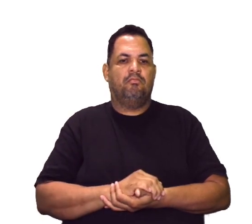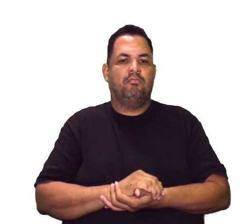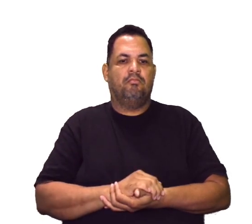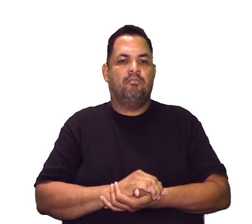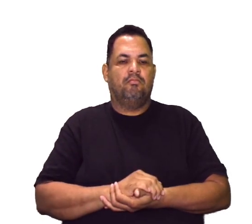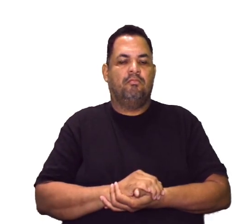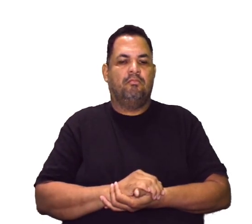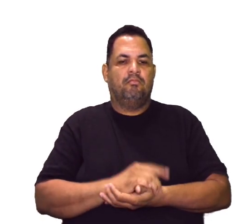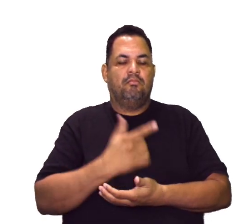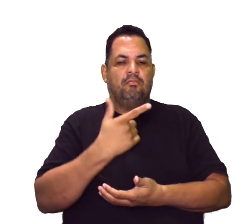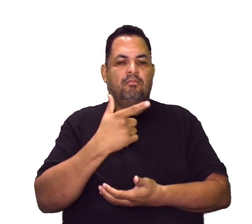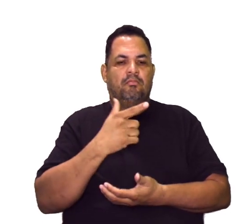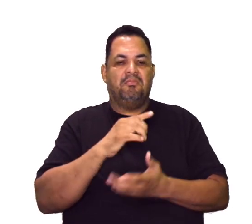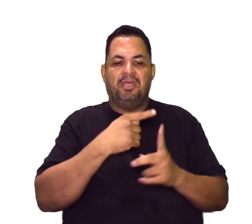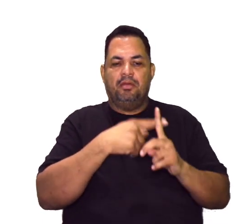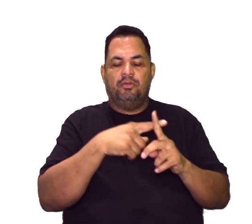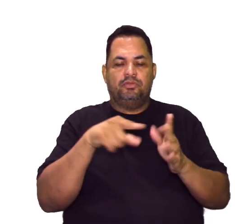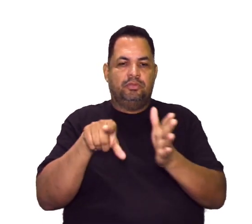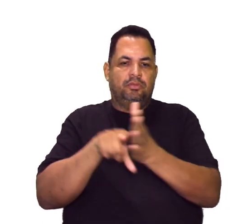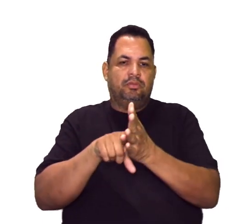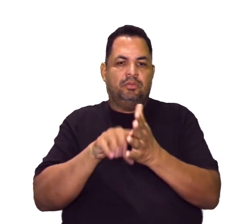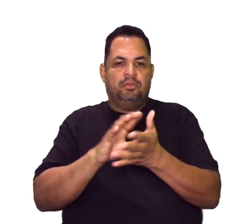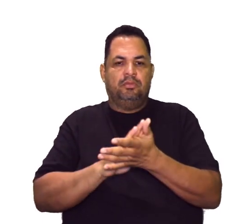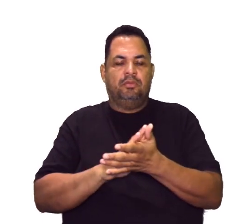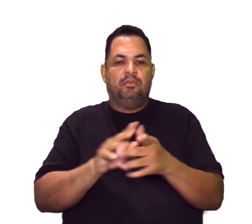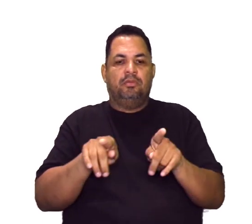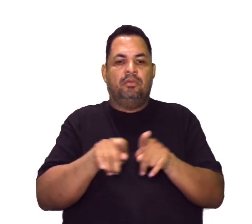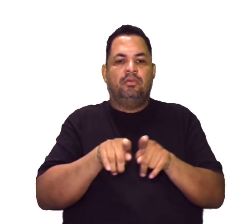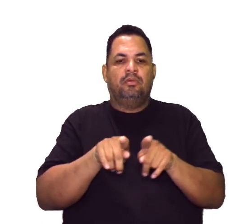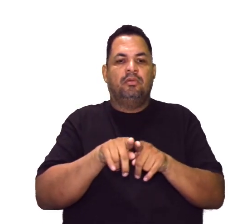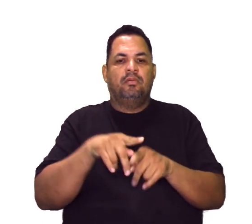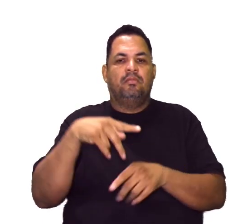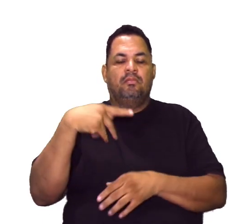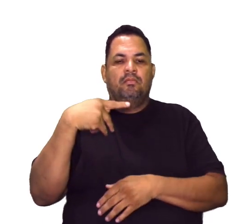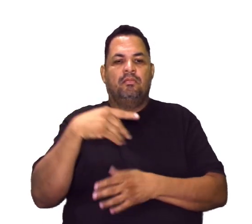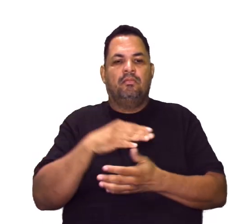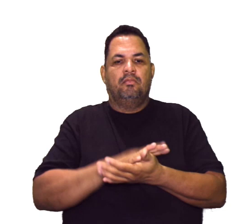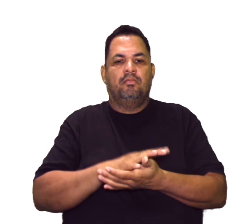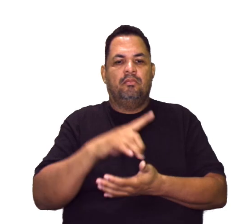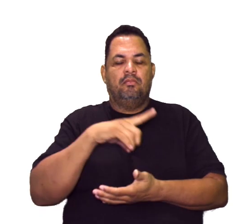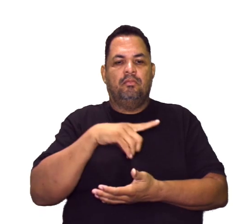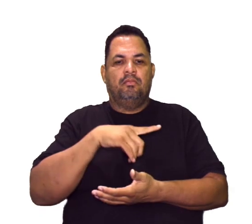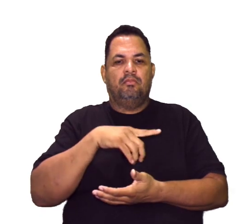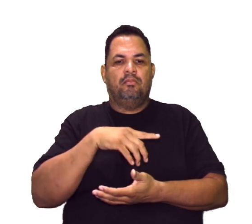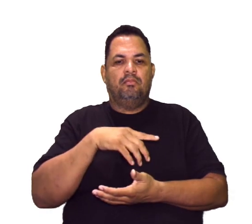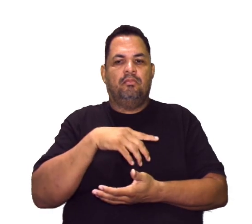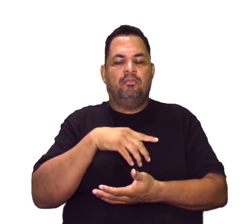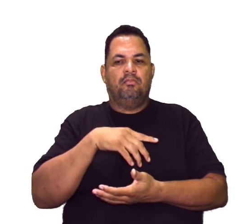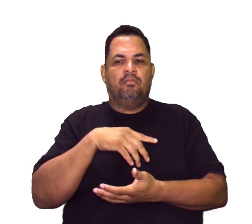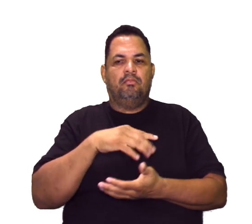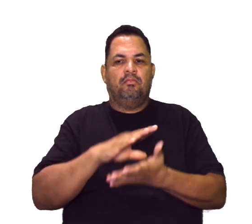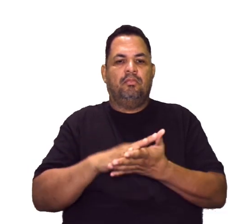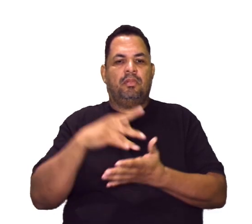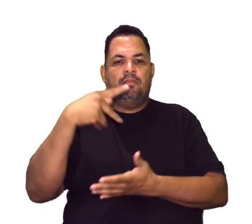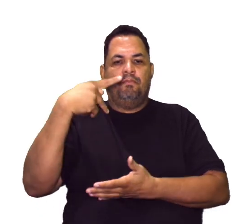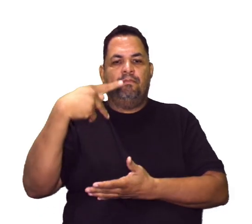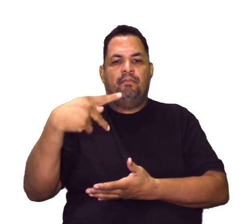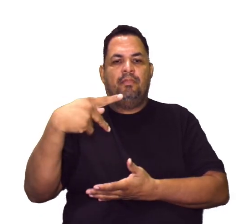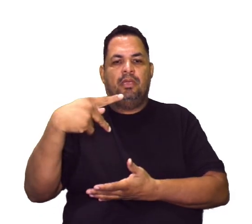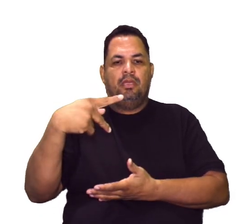também não existe polaridade. E uma molécula formada por 4 átomos de